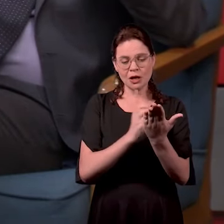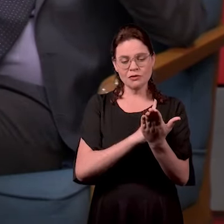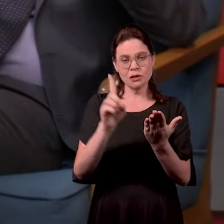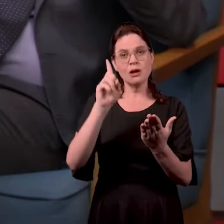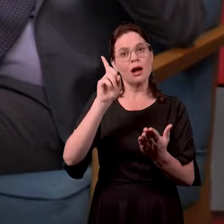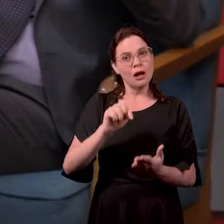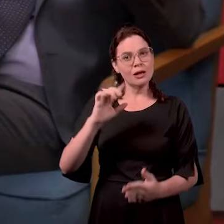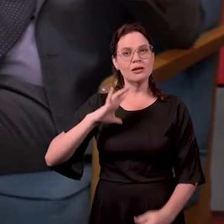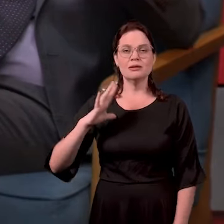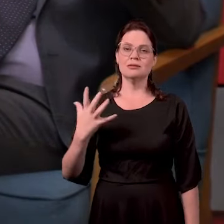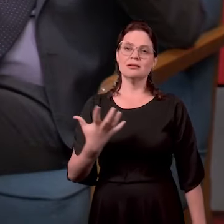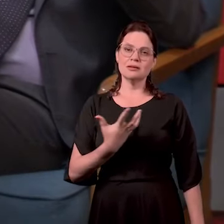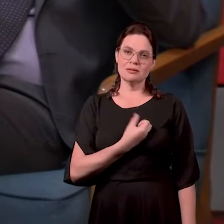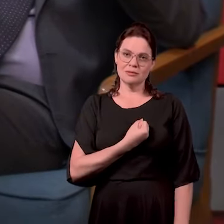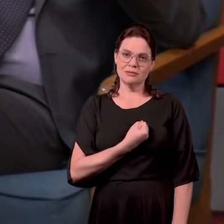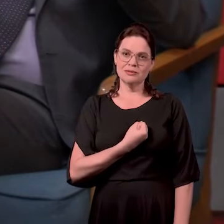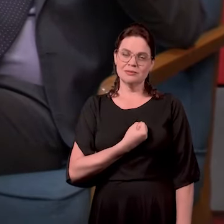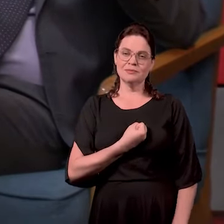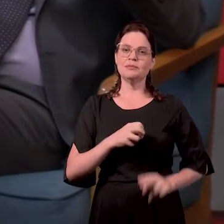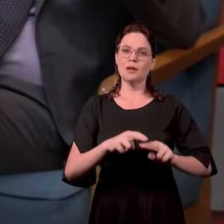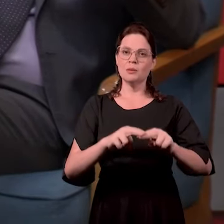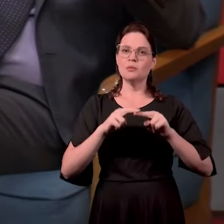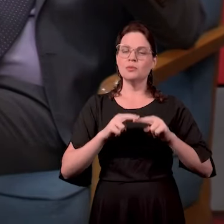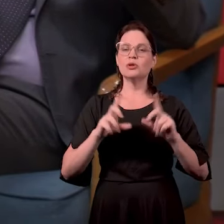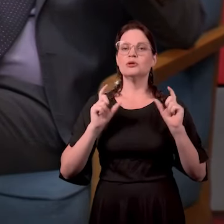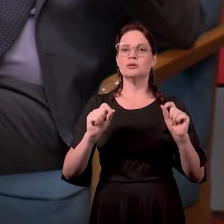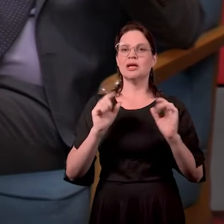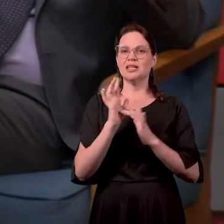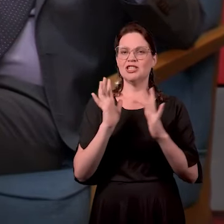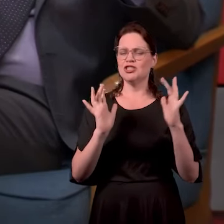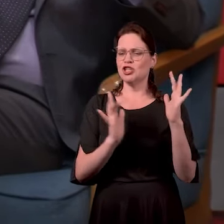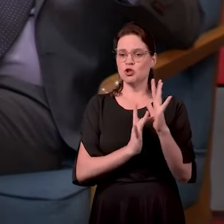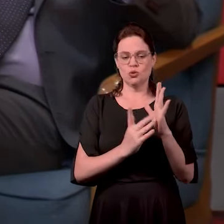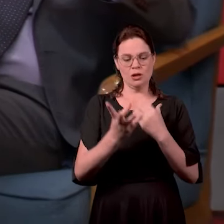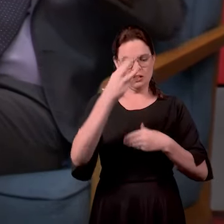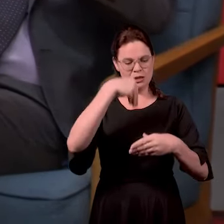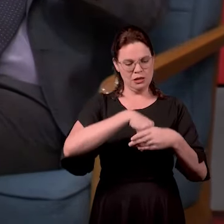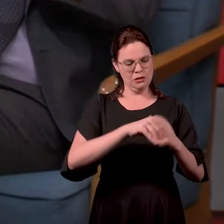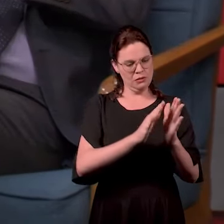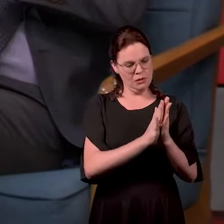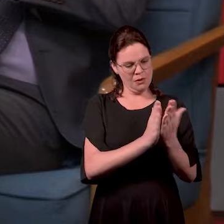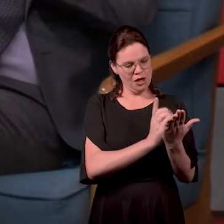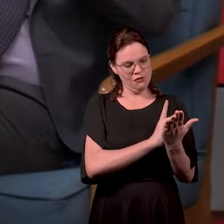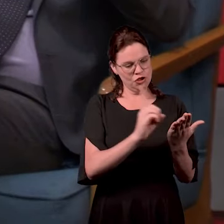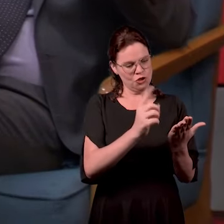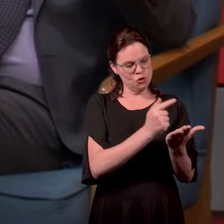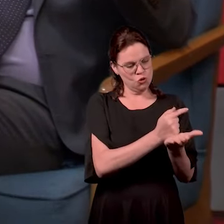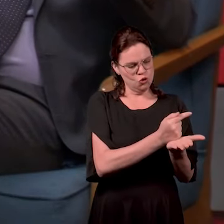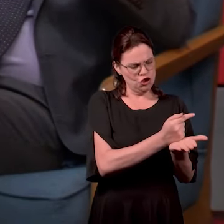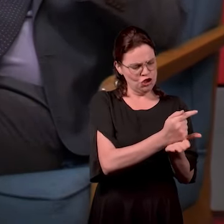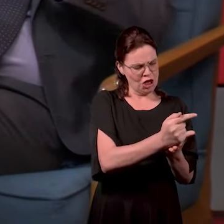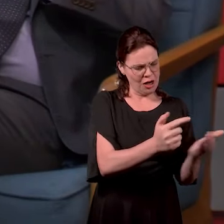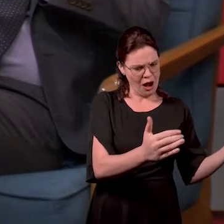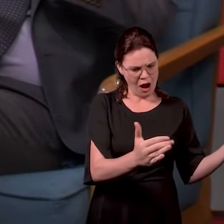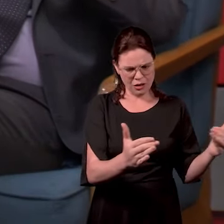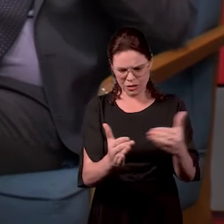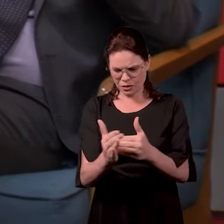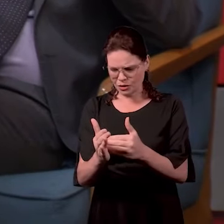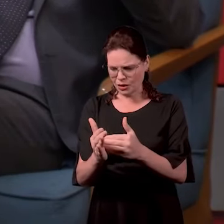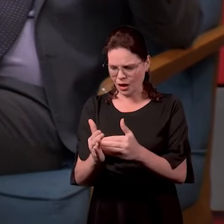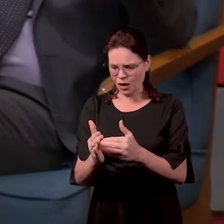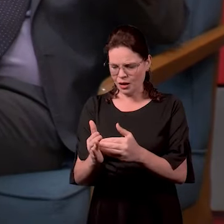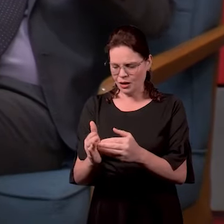a salvação do homem. Por isso que a palavra, Jesus está em toda a palavra, desde o Velho ao